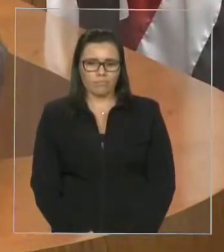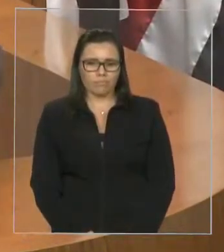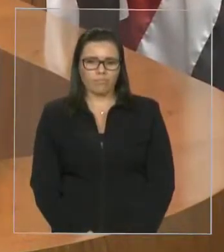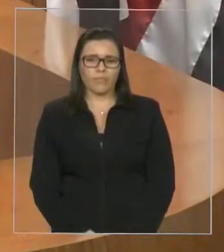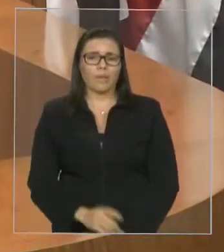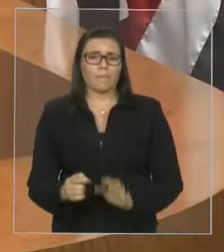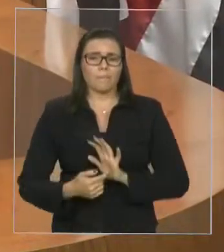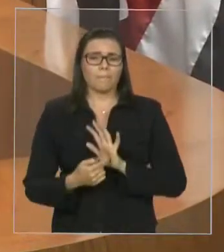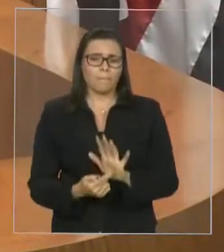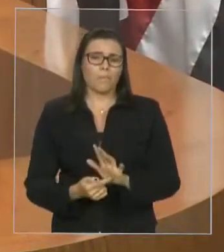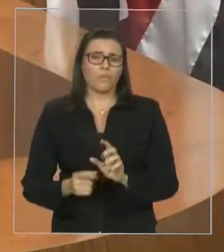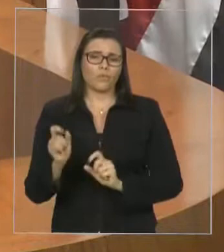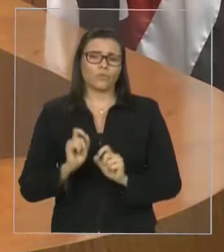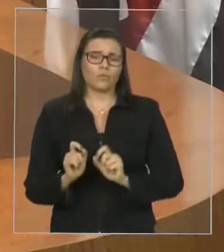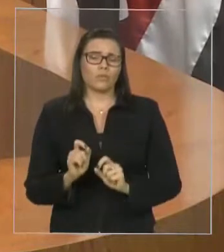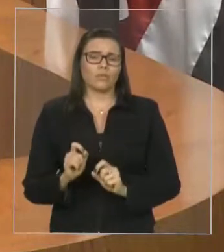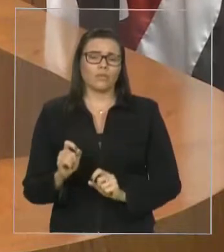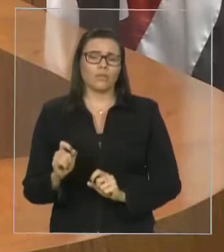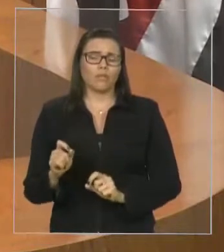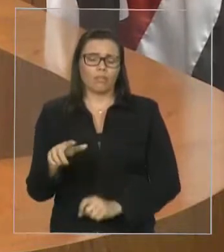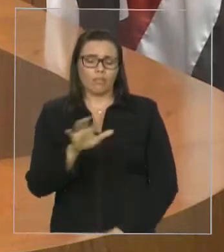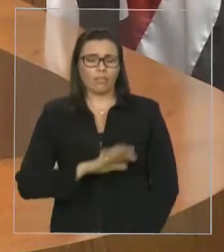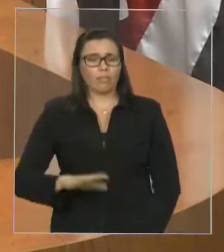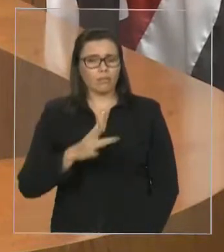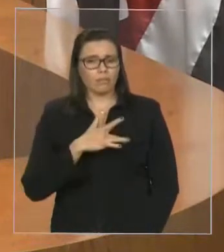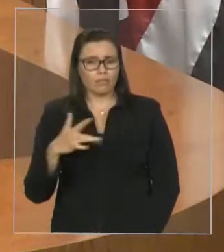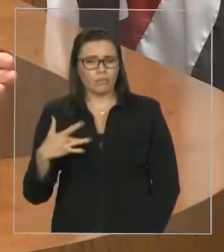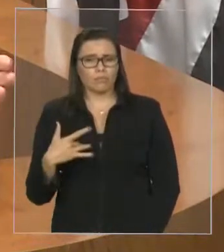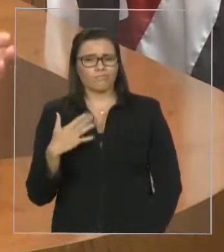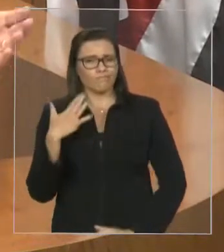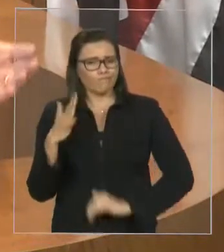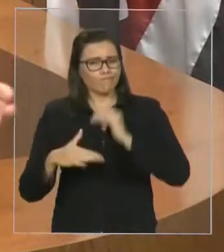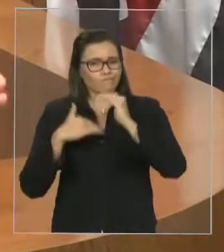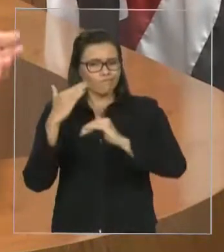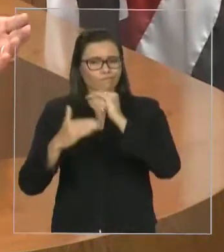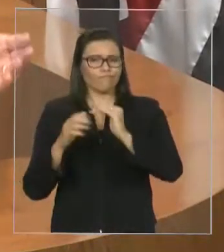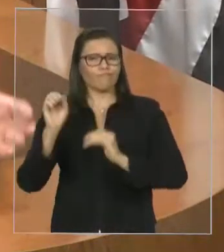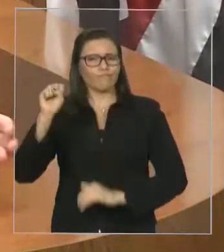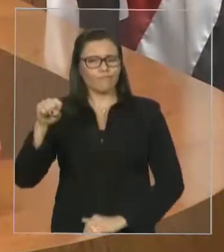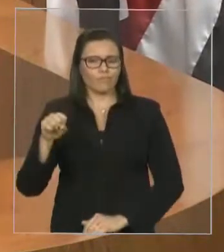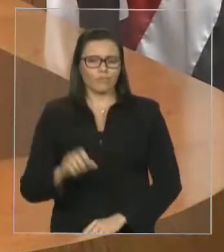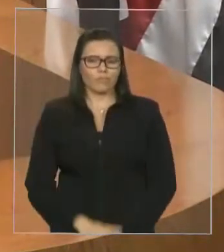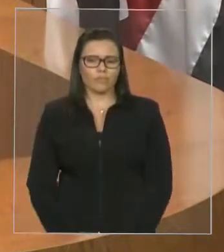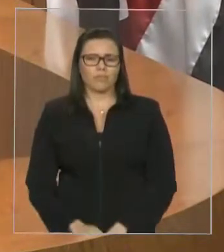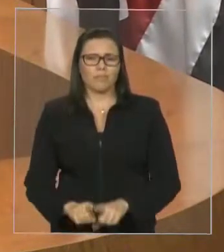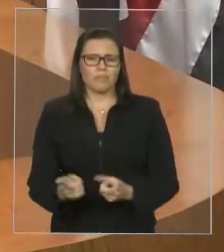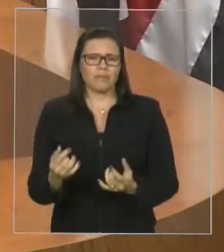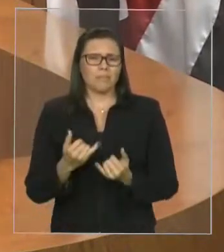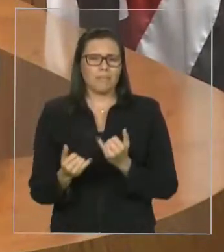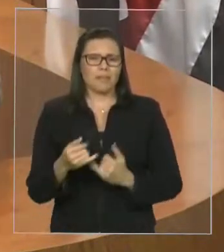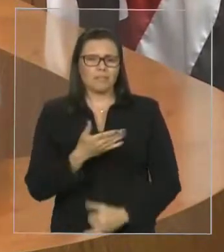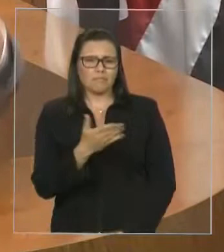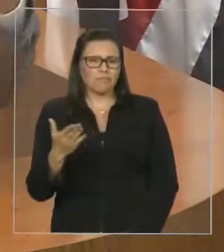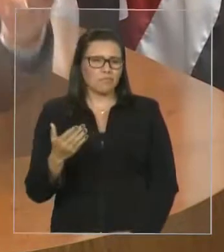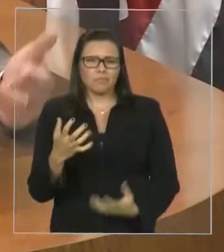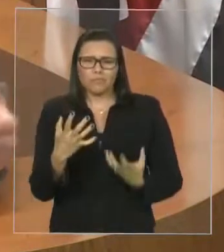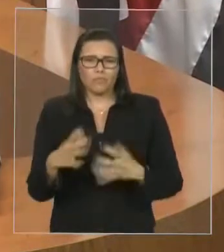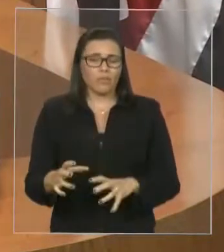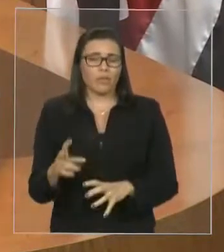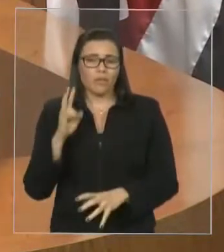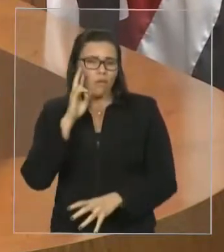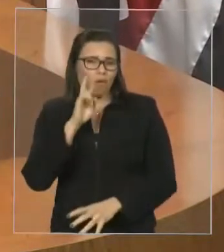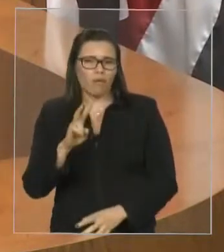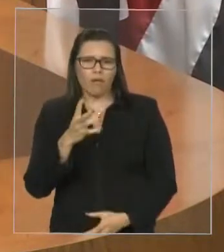que ainda é deficitária, mas só não enxerga quem não quer os avanços e os vários